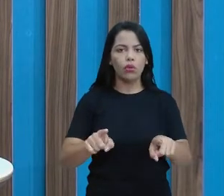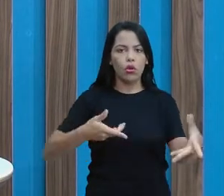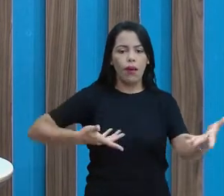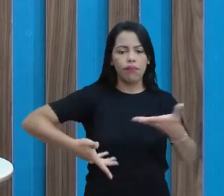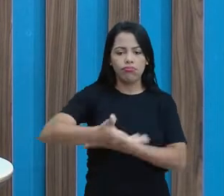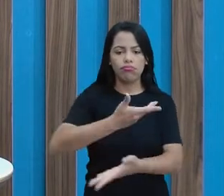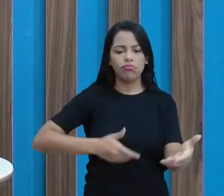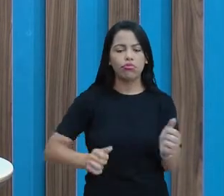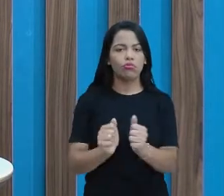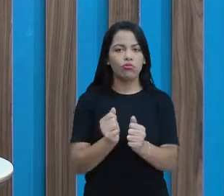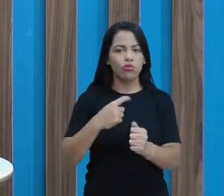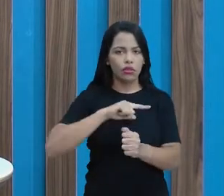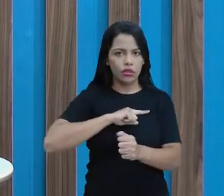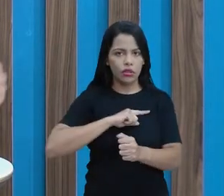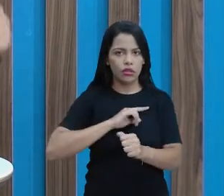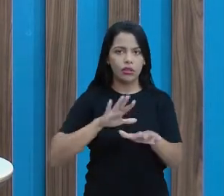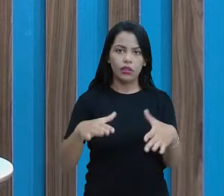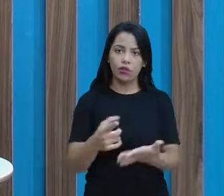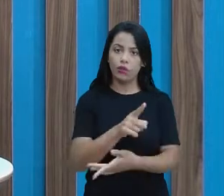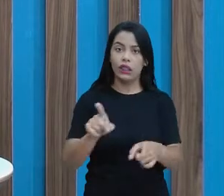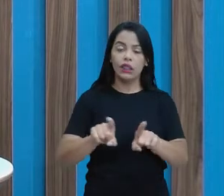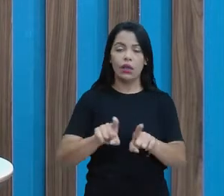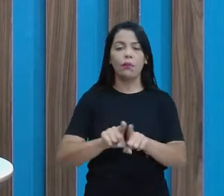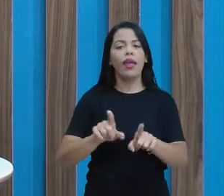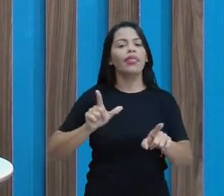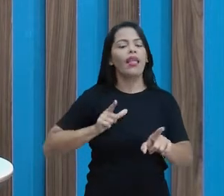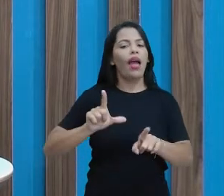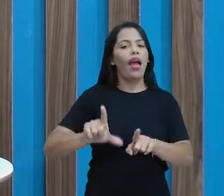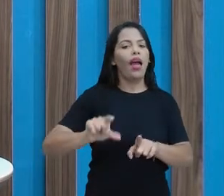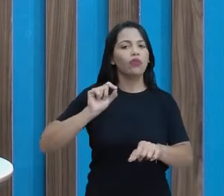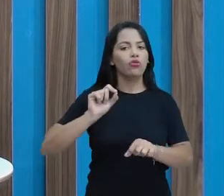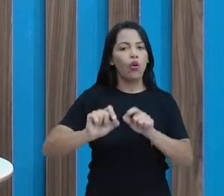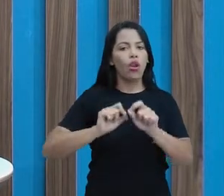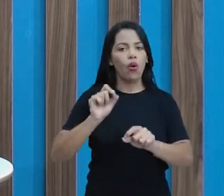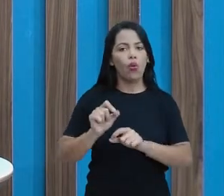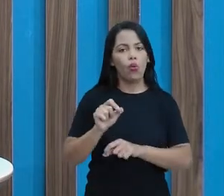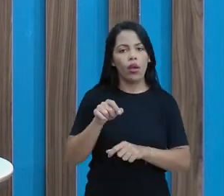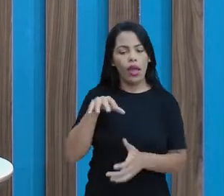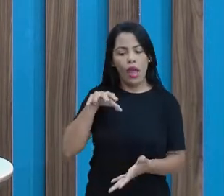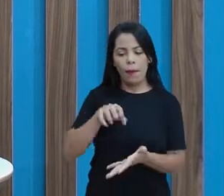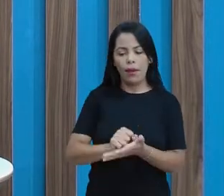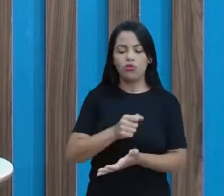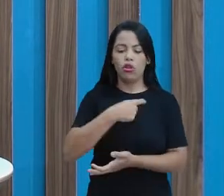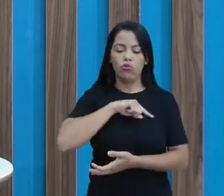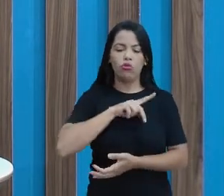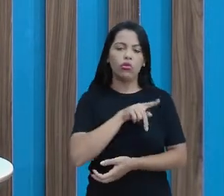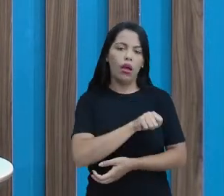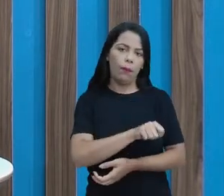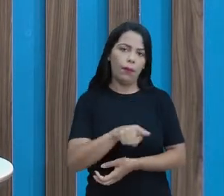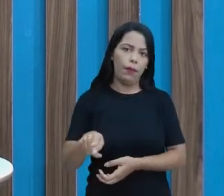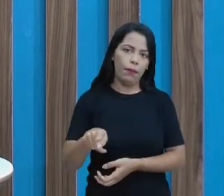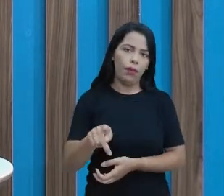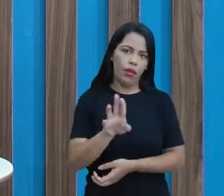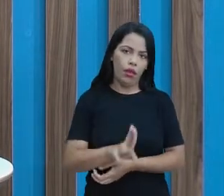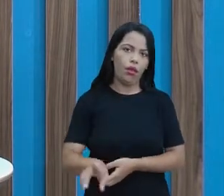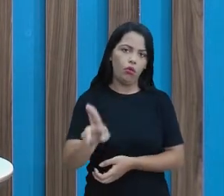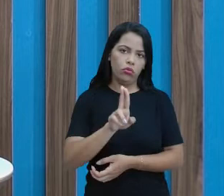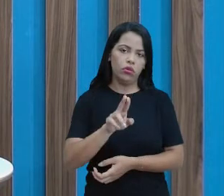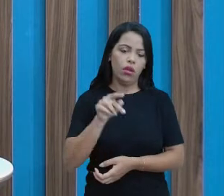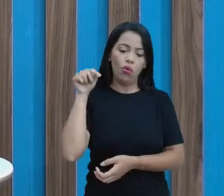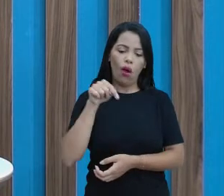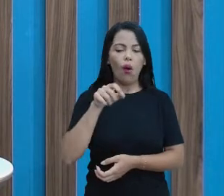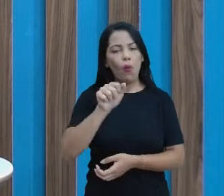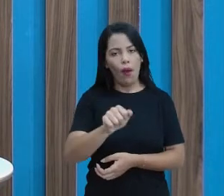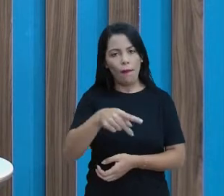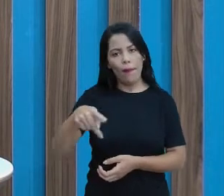interagindo aqui com a gente, certo? E você também tem a opção de baixar o nosso aplicativo. É através desse aplicativo